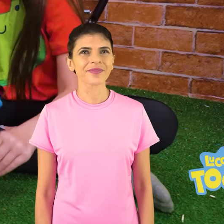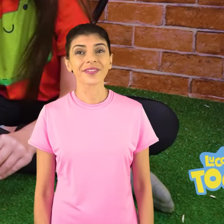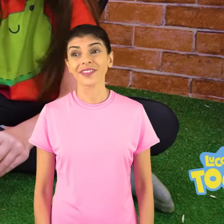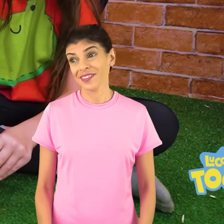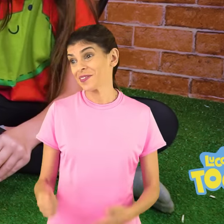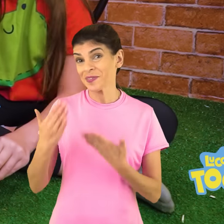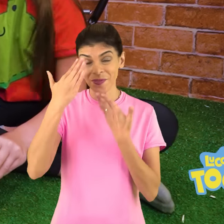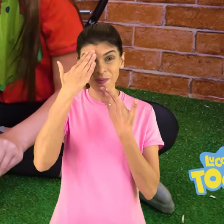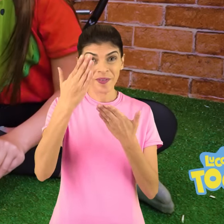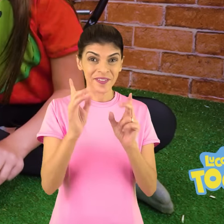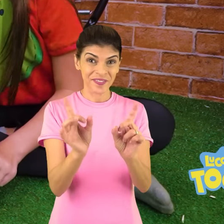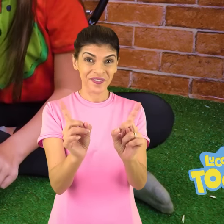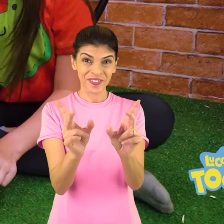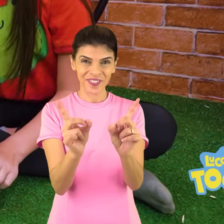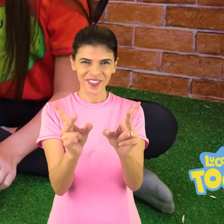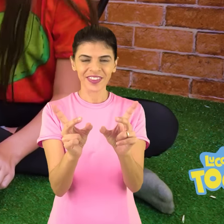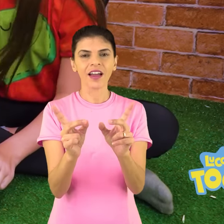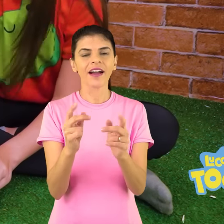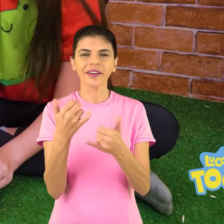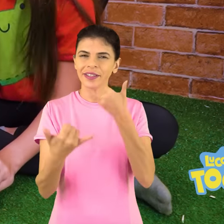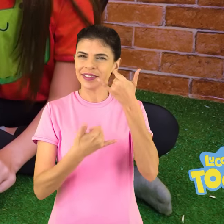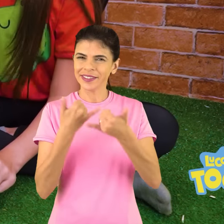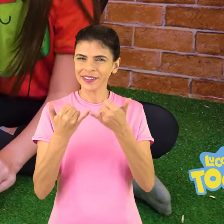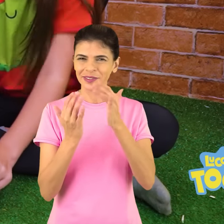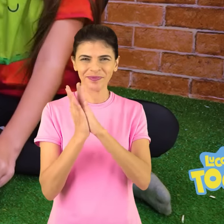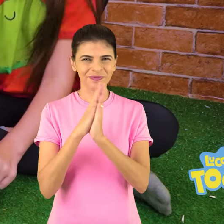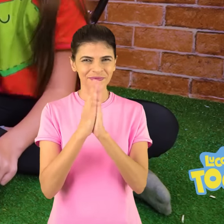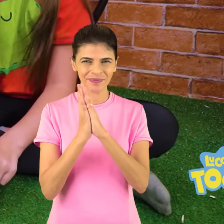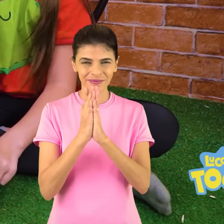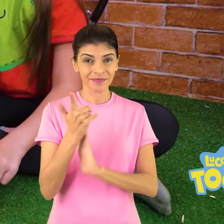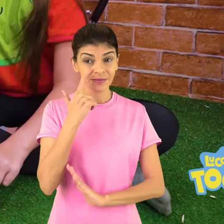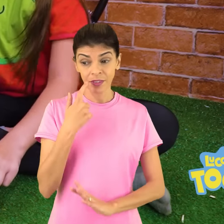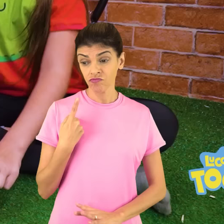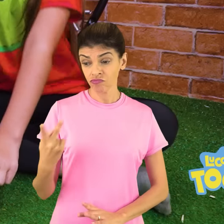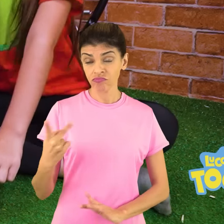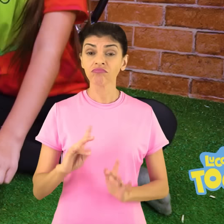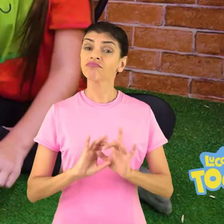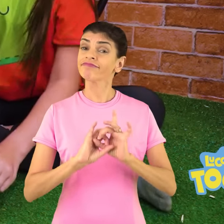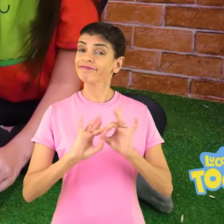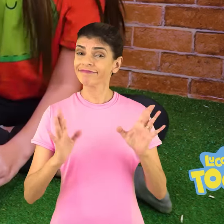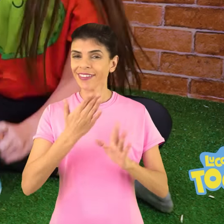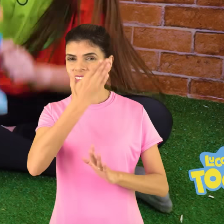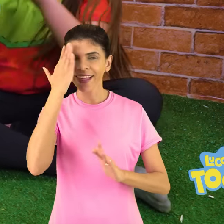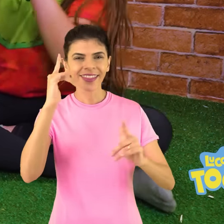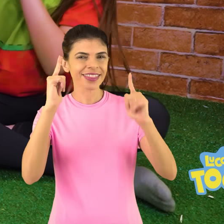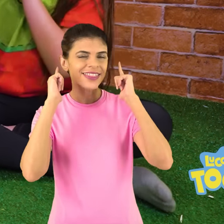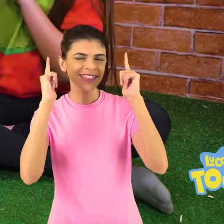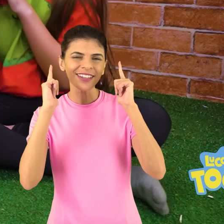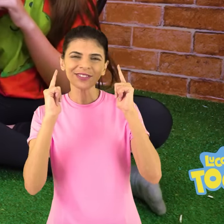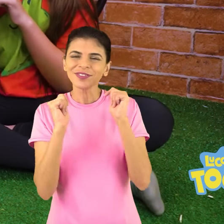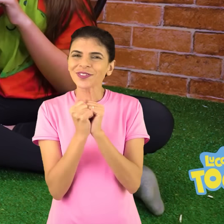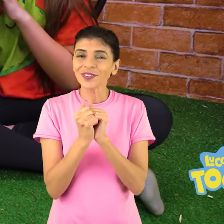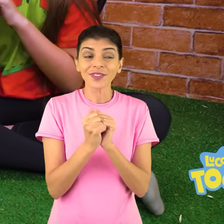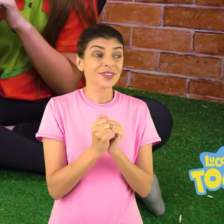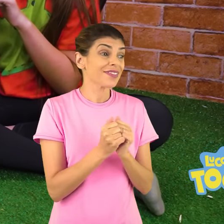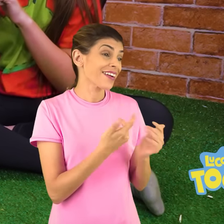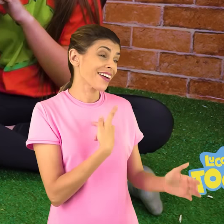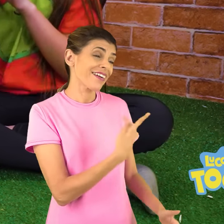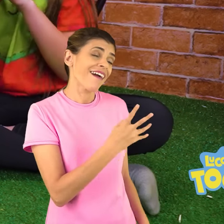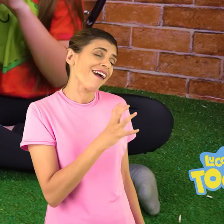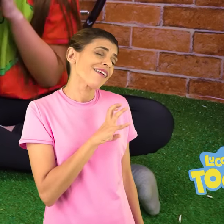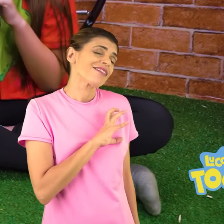Obrigado, vendedor! Com o boneco do Lucas Neto, eu e a Gi podemos nos divertir juntos! Eu